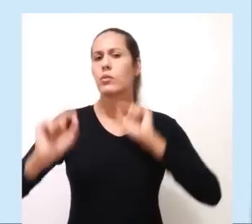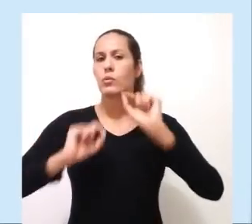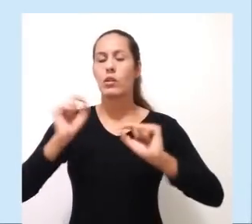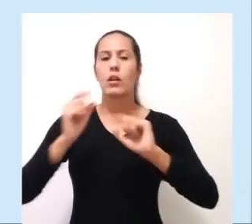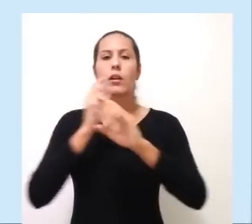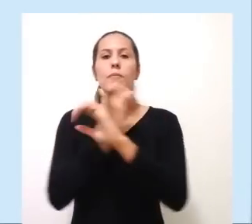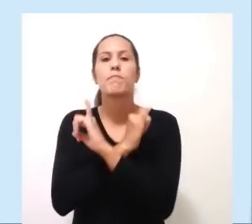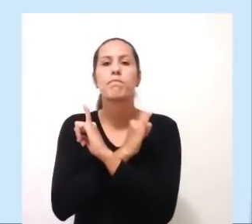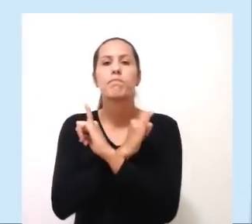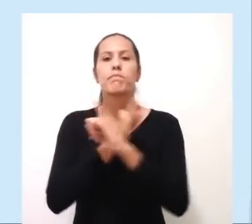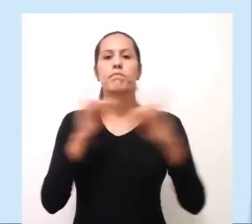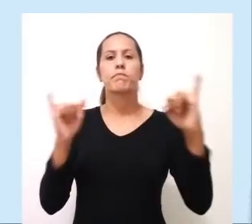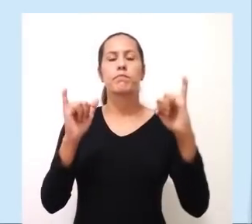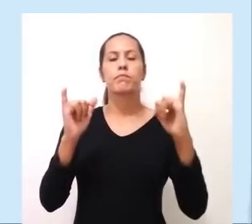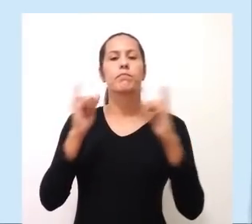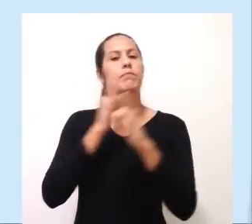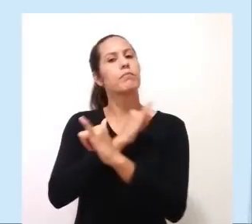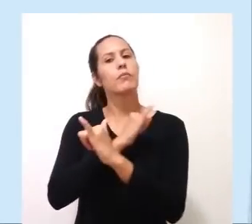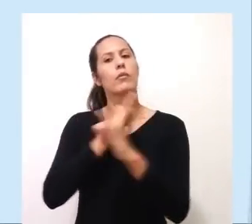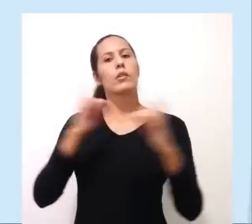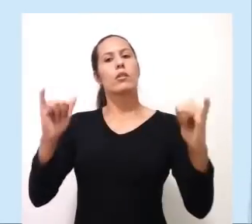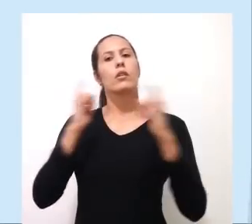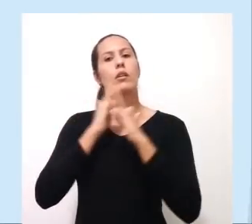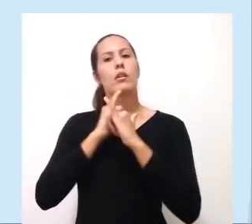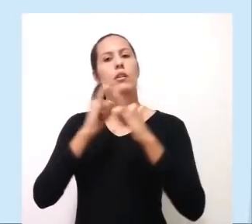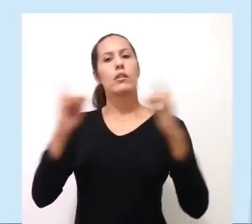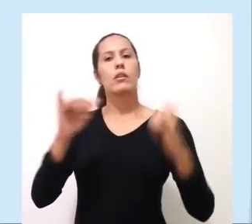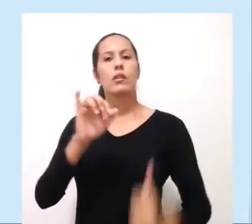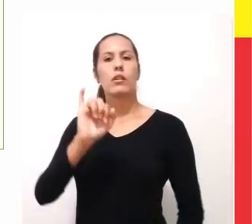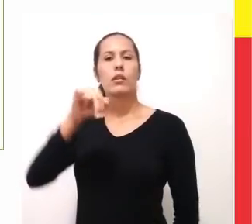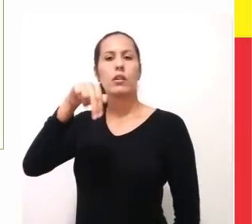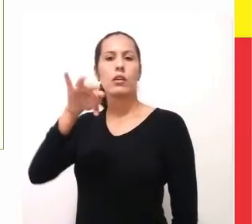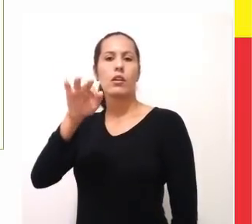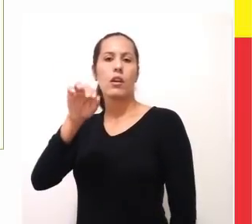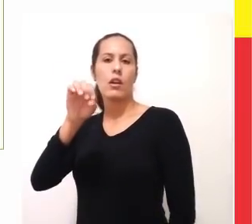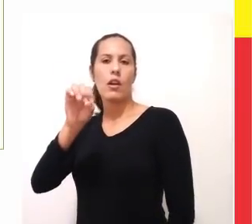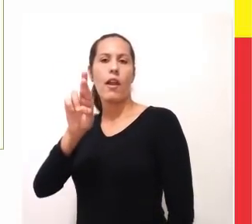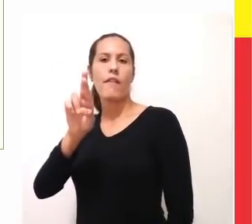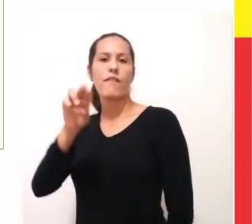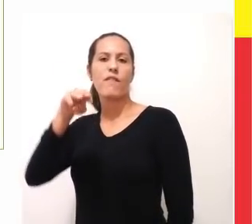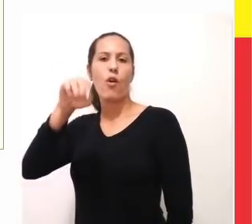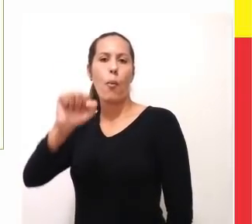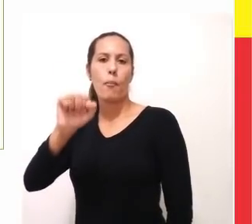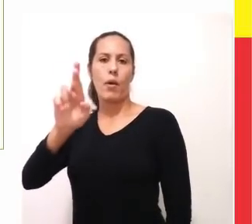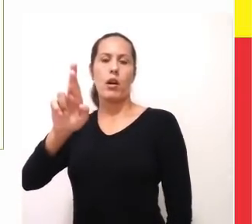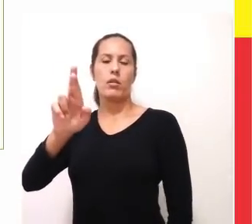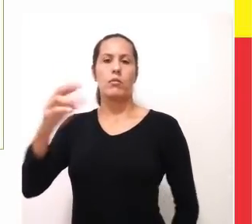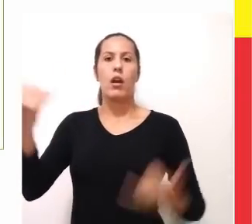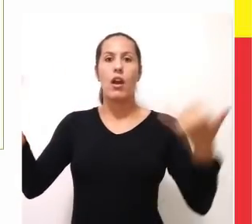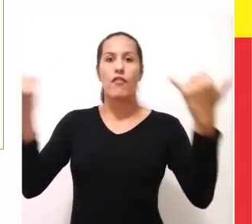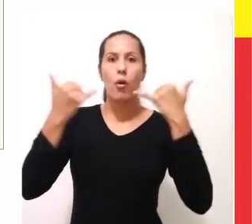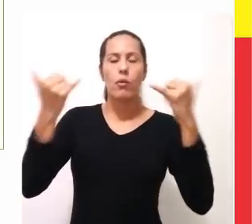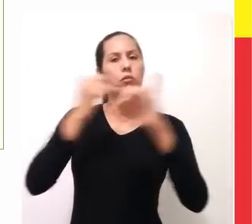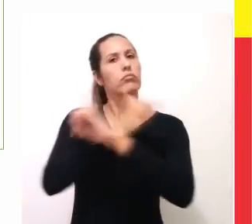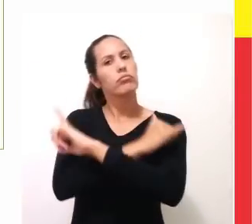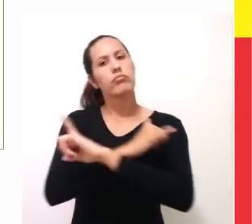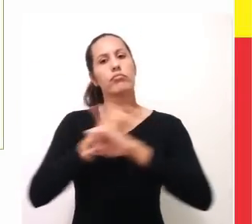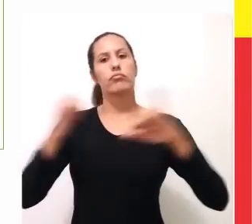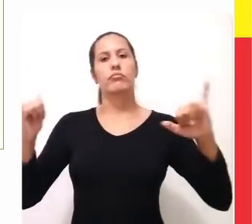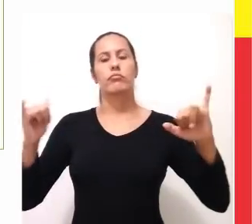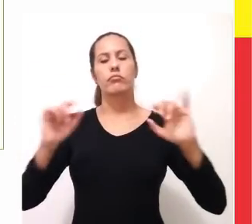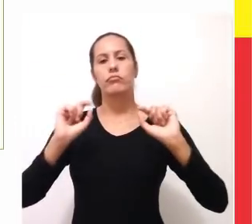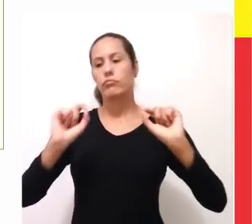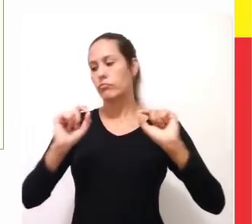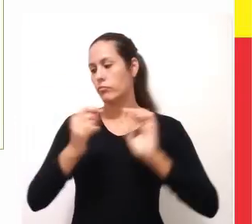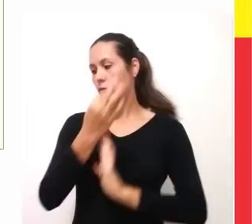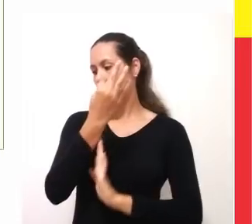é? É informar, mostrar a todos. Em uma notícia, o tema deve ser atual e